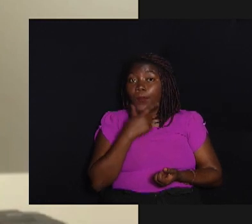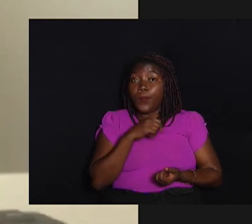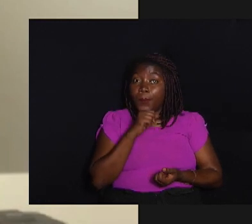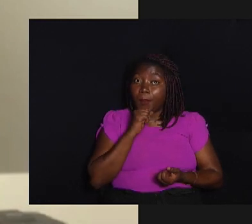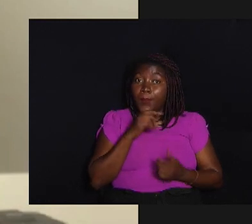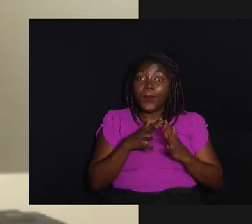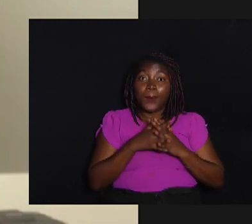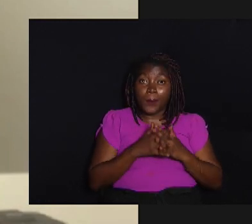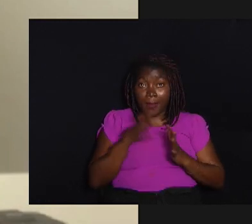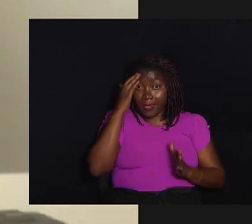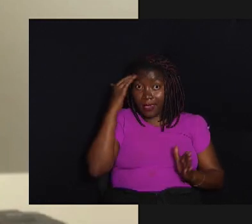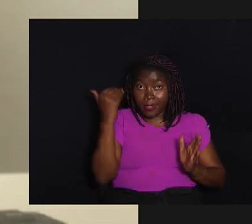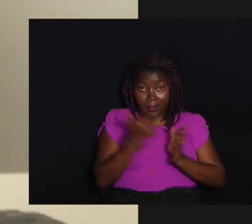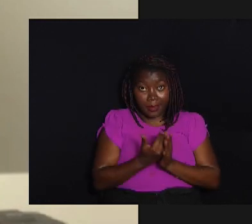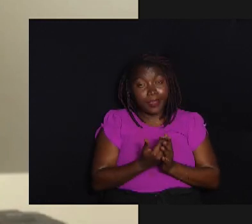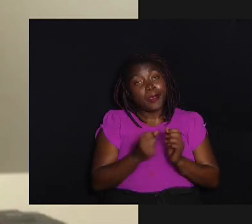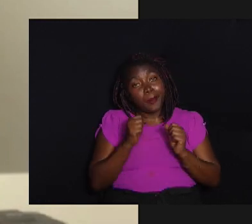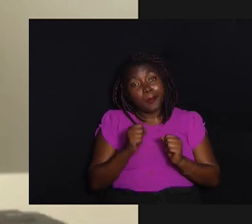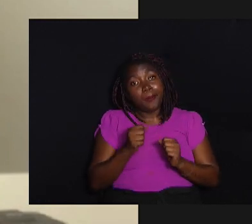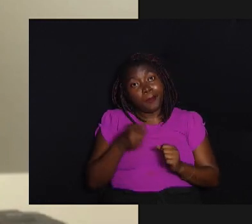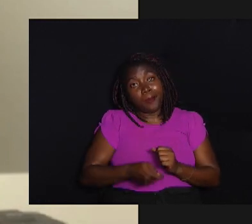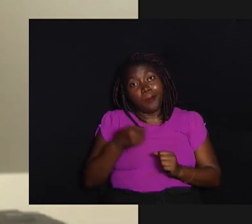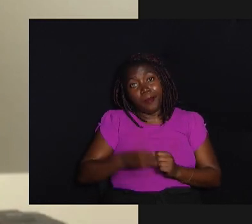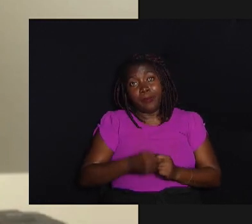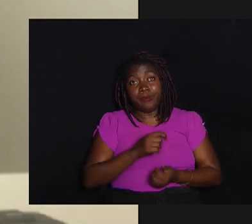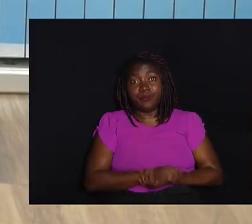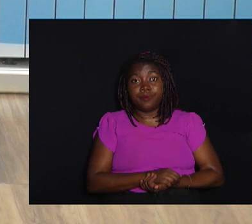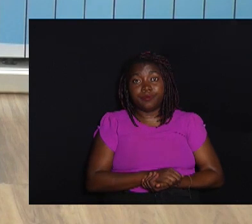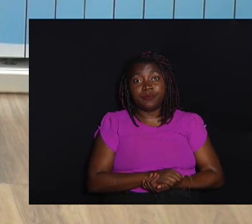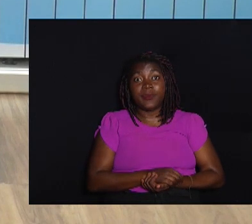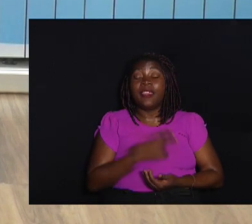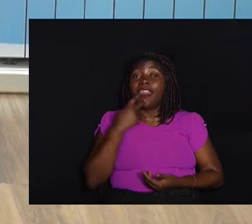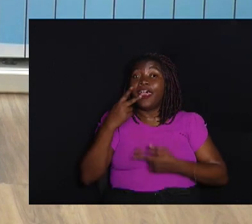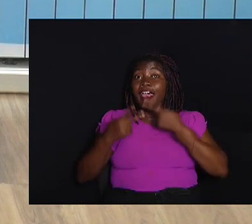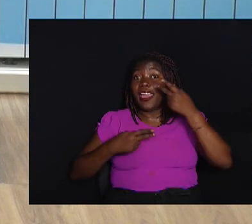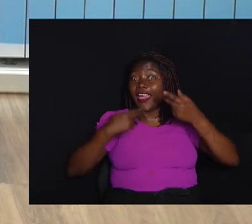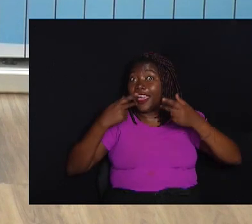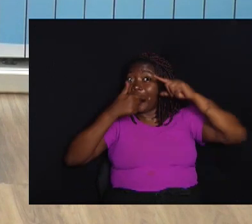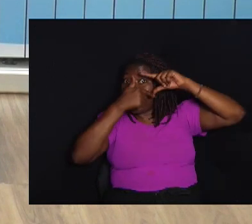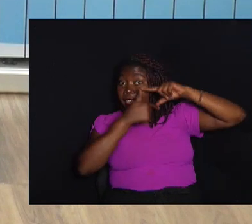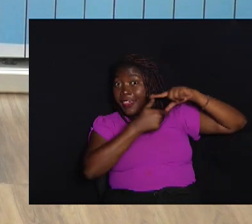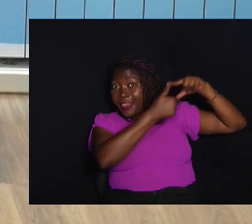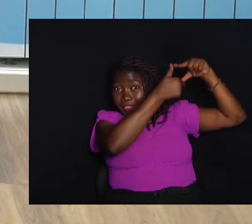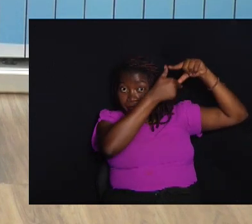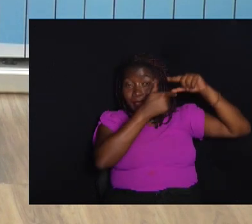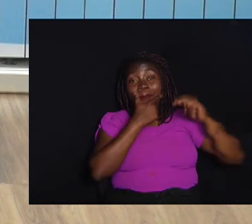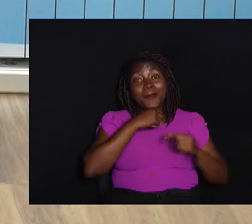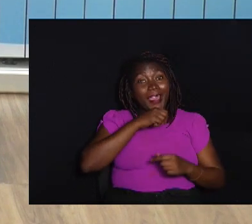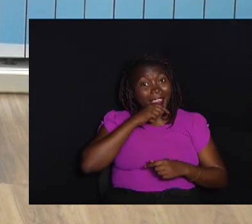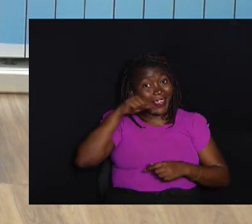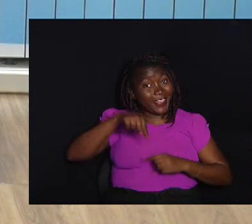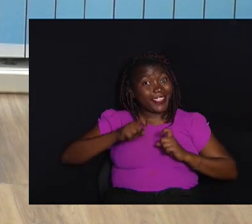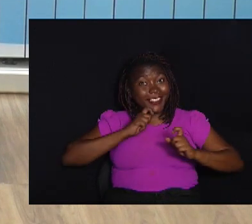ordem seja compelido a fazer. Estamos falando sobre alienação parental aqui na entrevista do